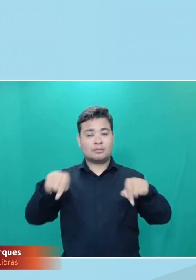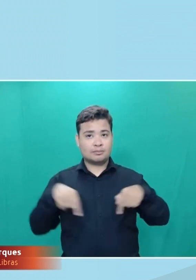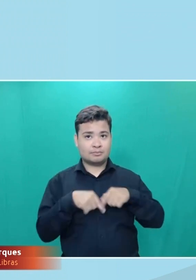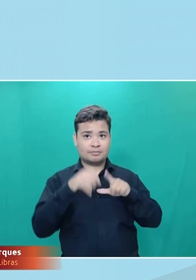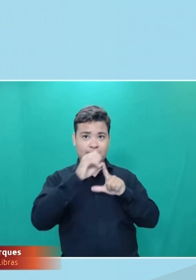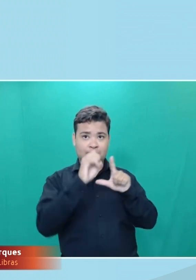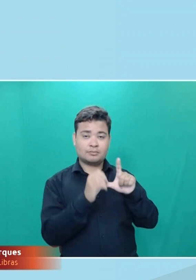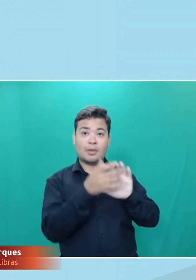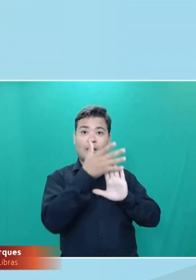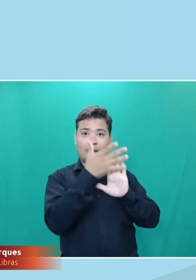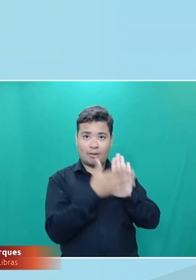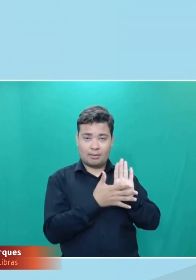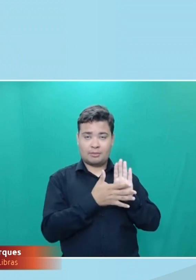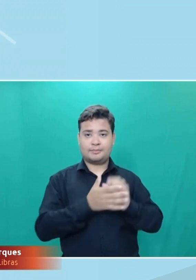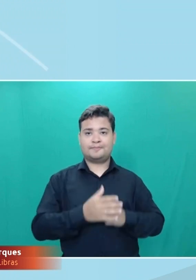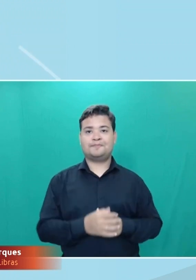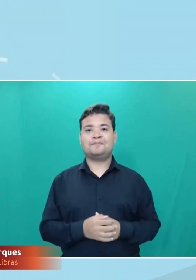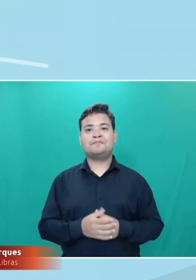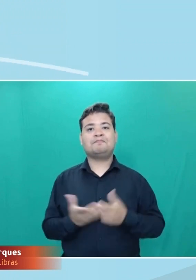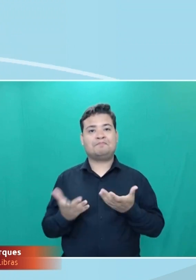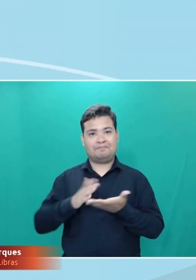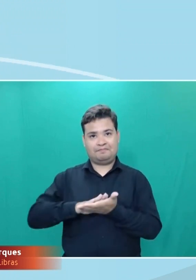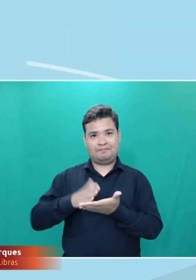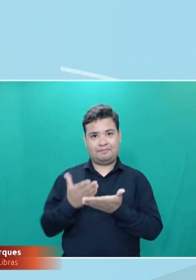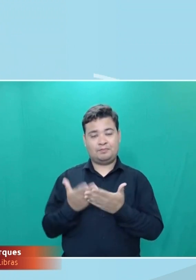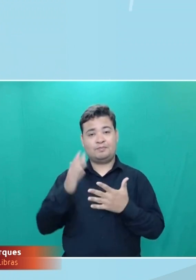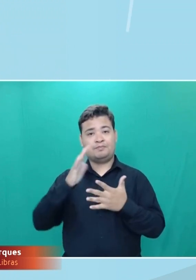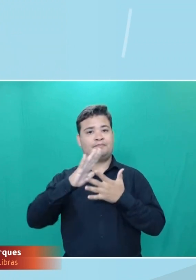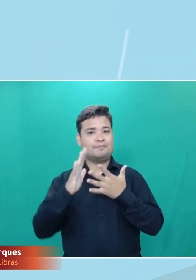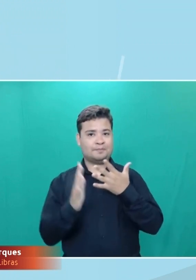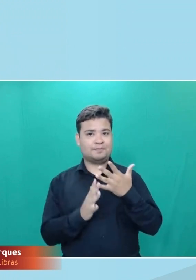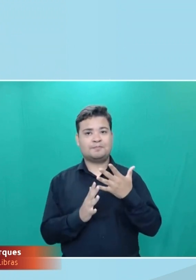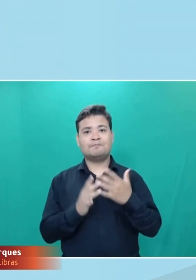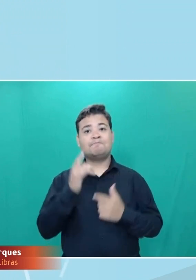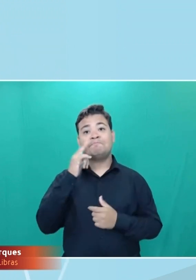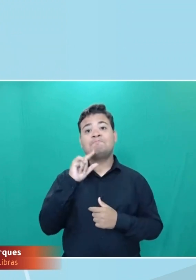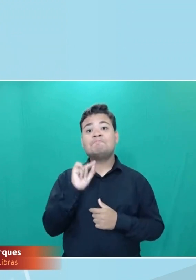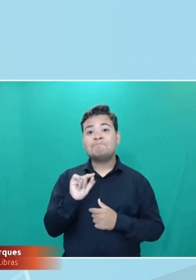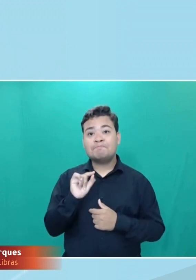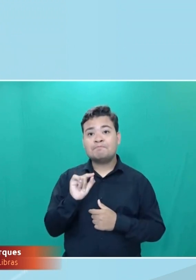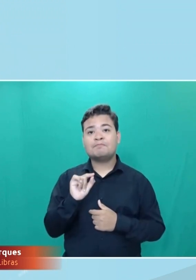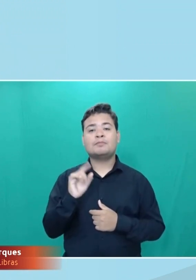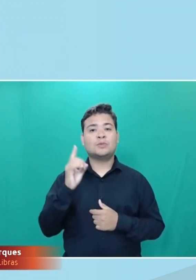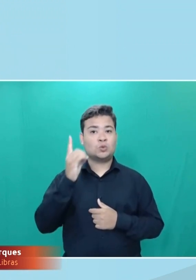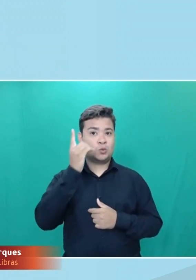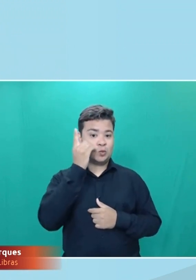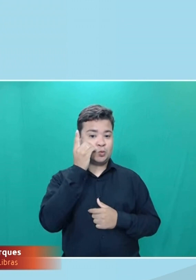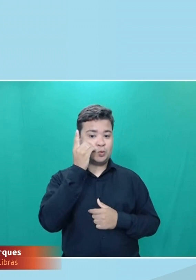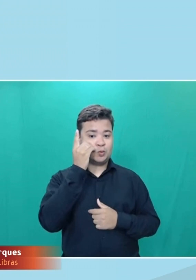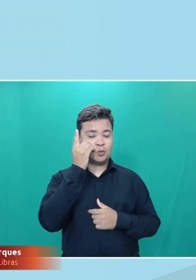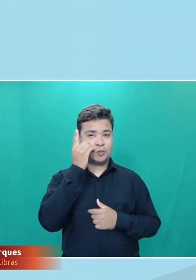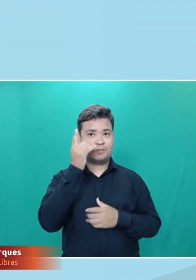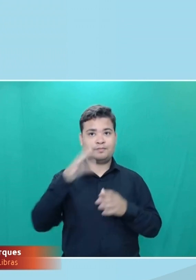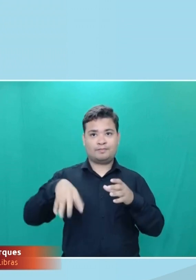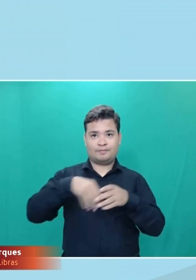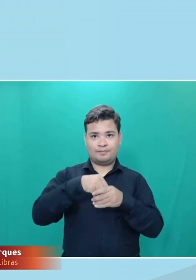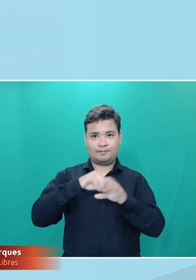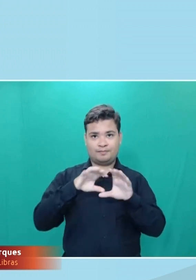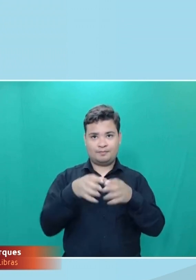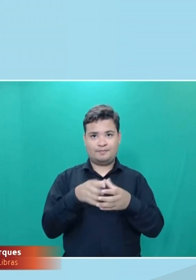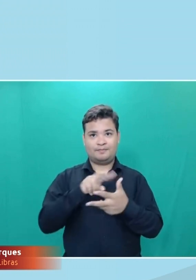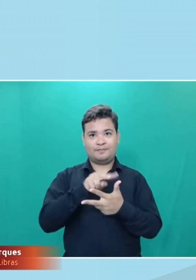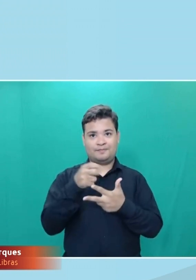UFG. Quem faz a interpretação para Libras no programa de hoje é o Diogo Marques. Ele é integrante do